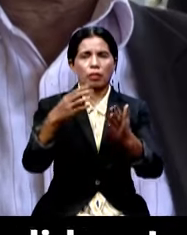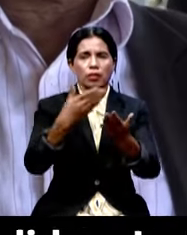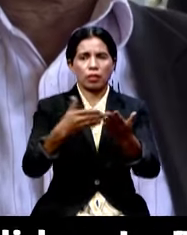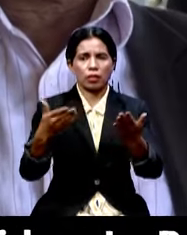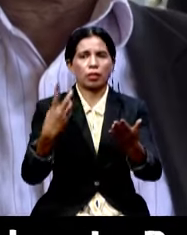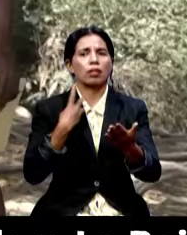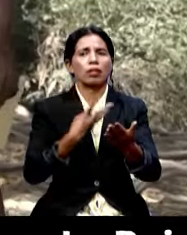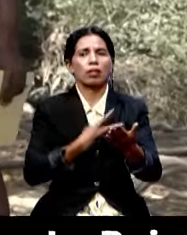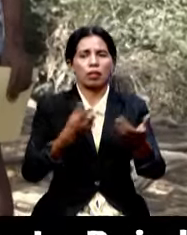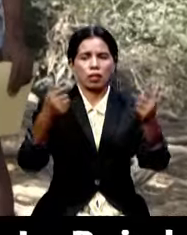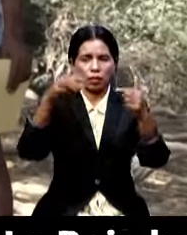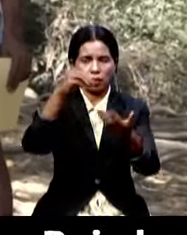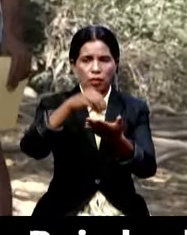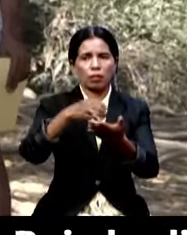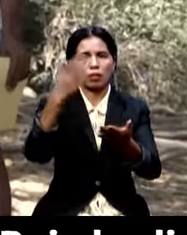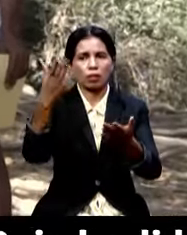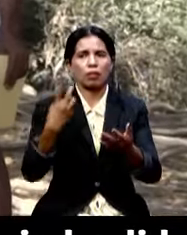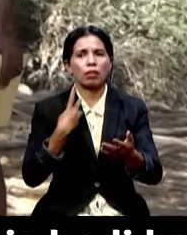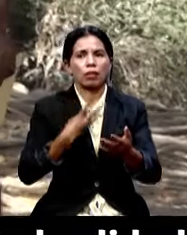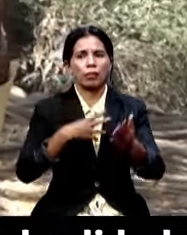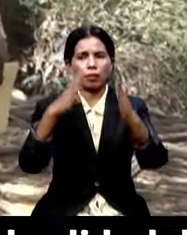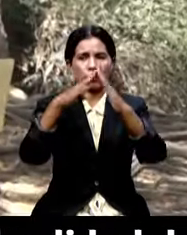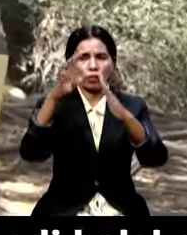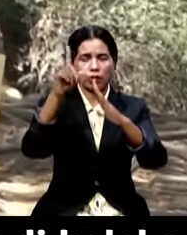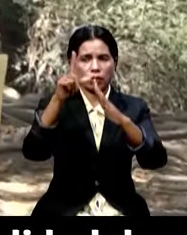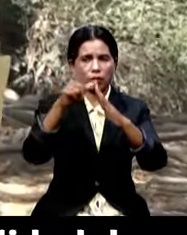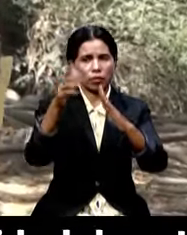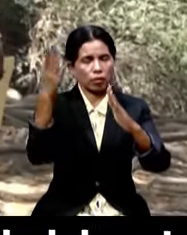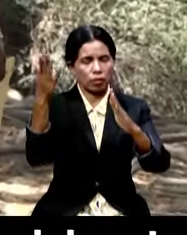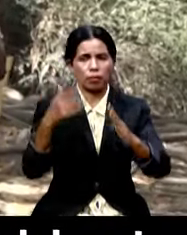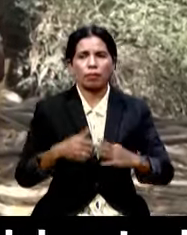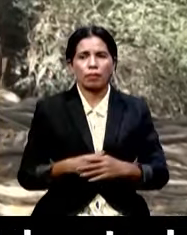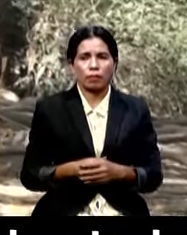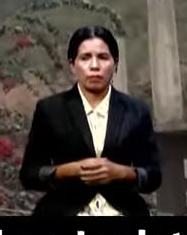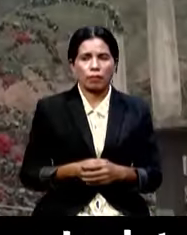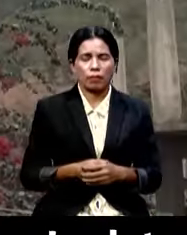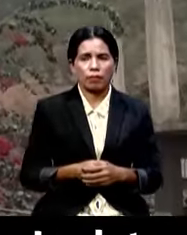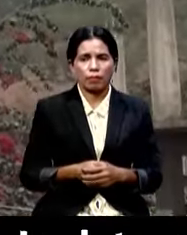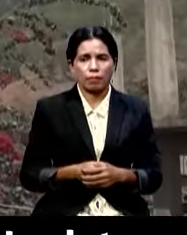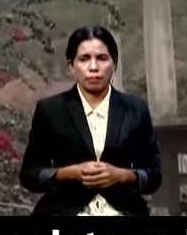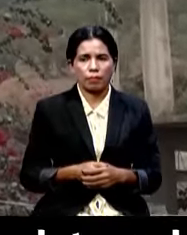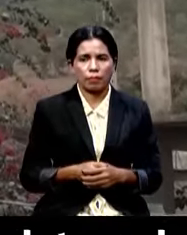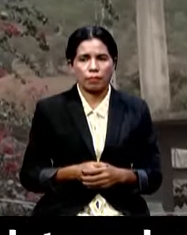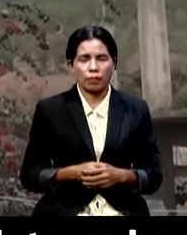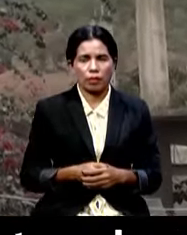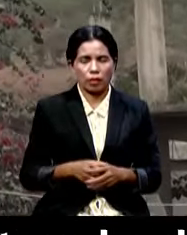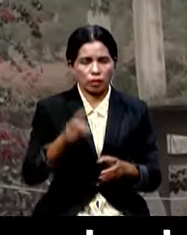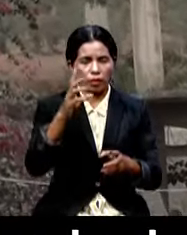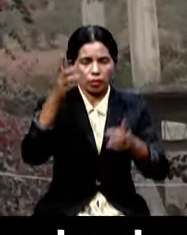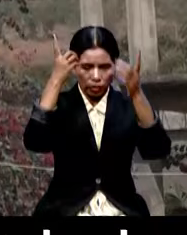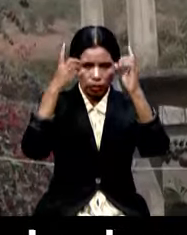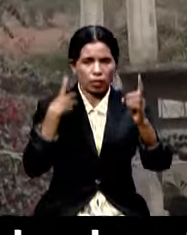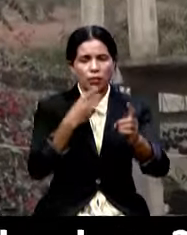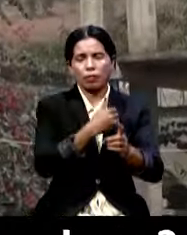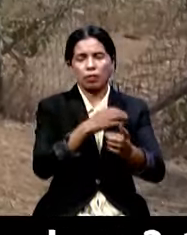ben lamai ami hatuni. Hene ba. Ami nu mulisan agora darauka. Harina paten hene. Dizam kata hem ba tribunal am